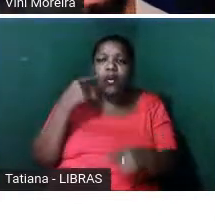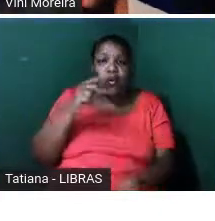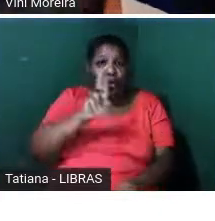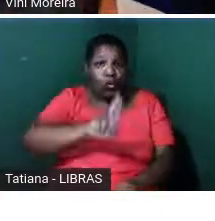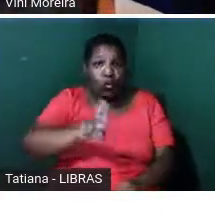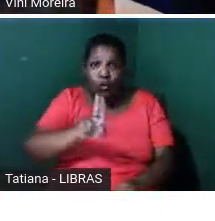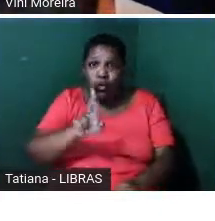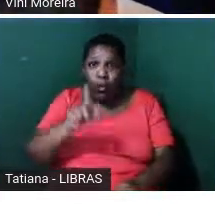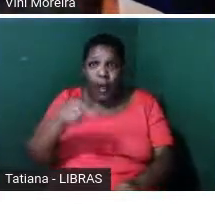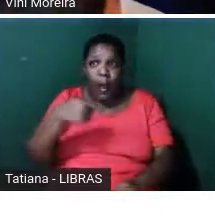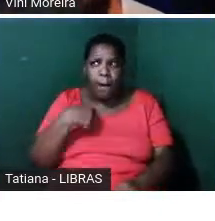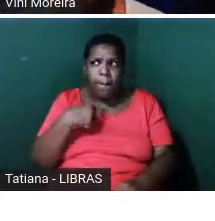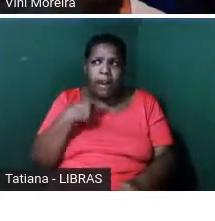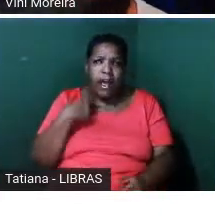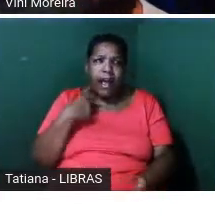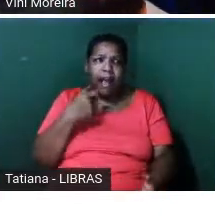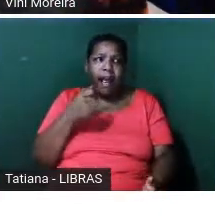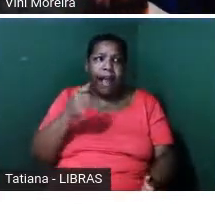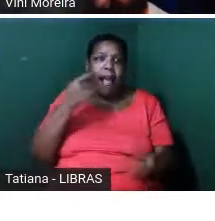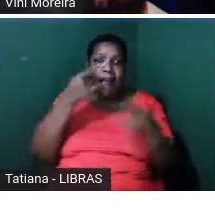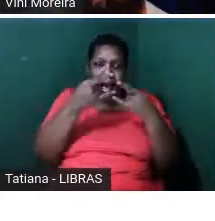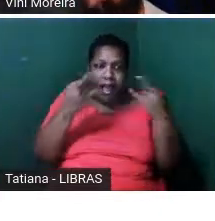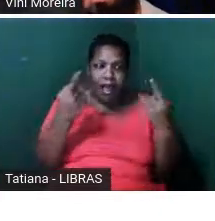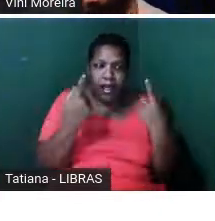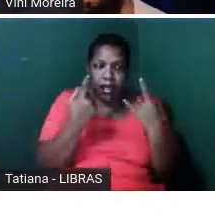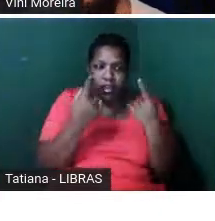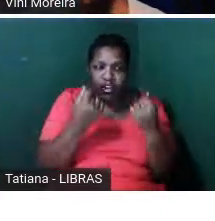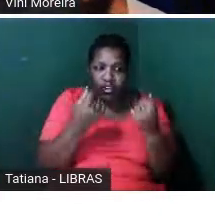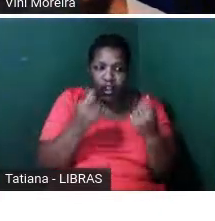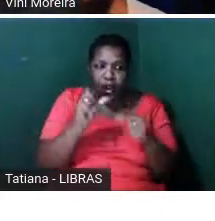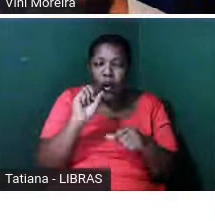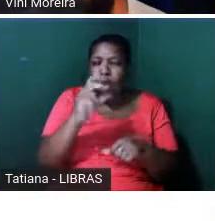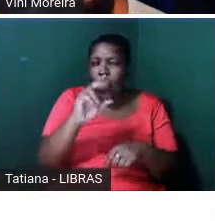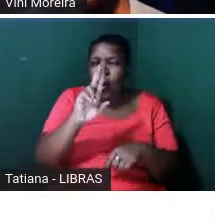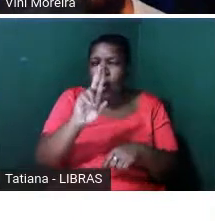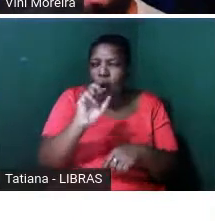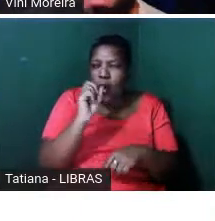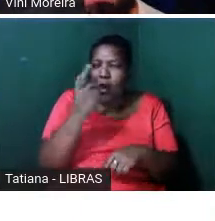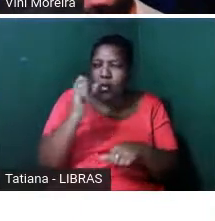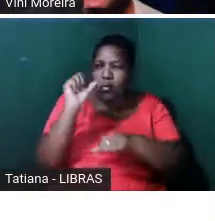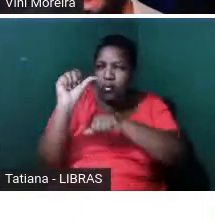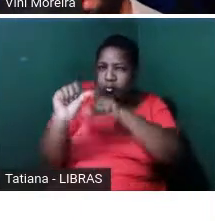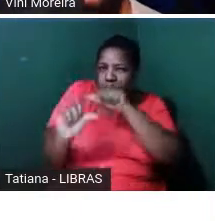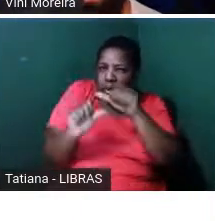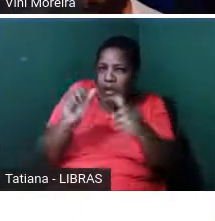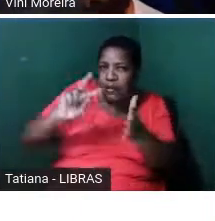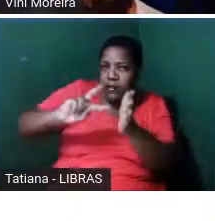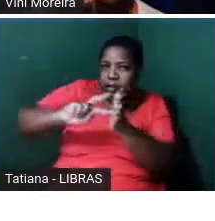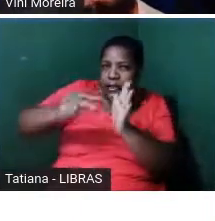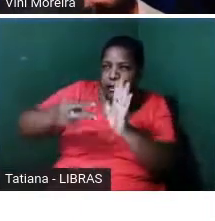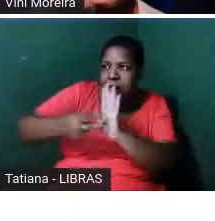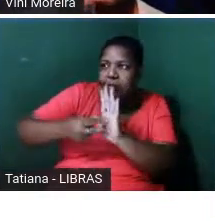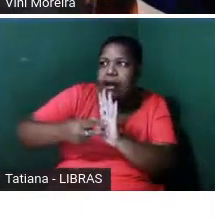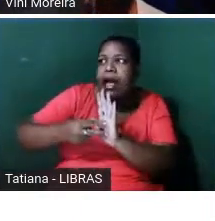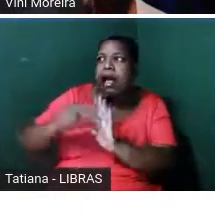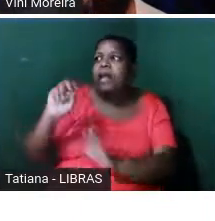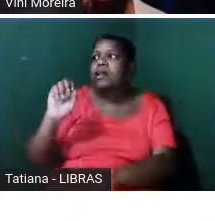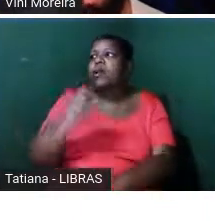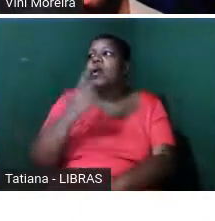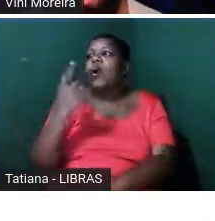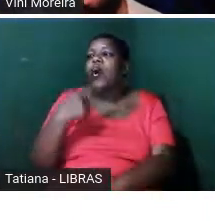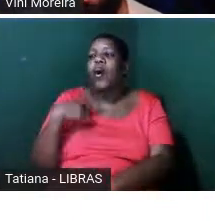usou não para ganhar dinheiro ou você usou para mudar o estado dela ou para